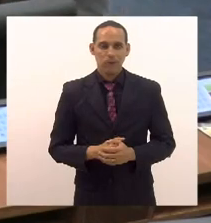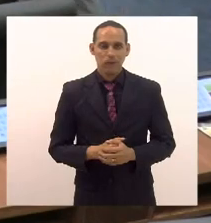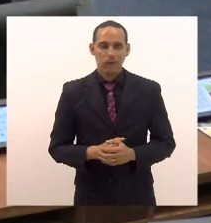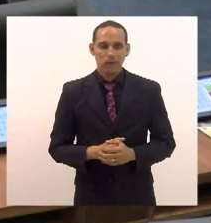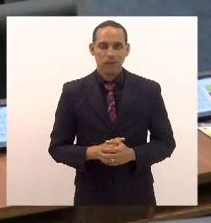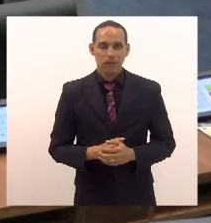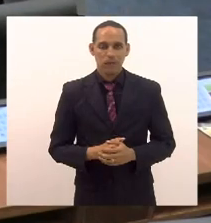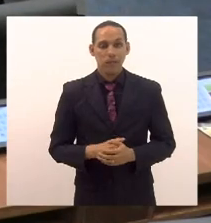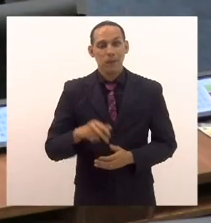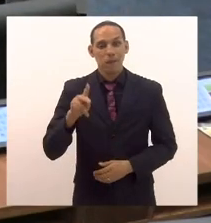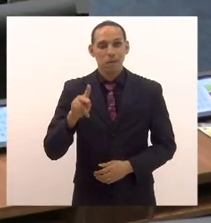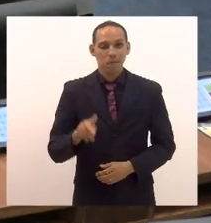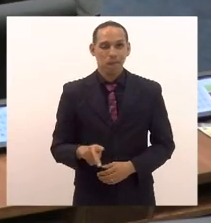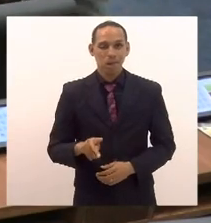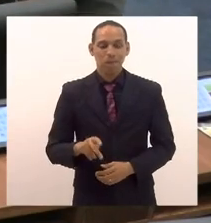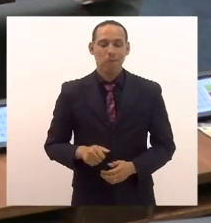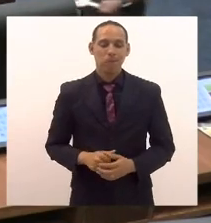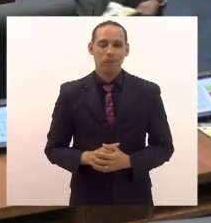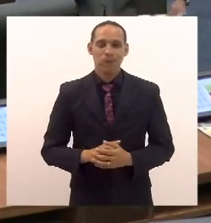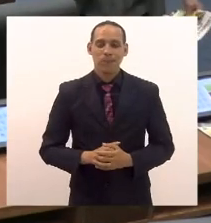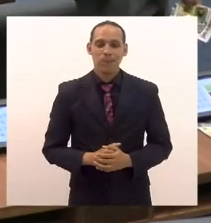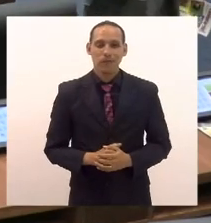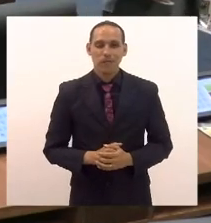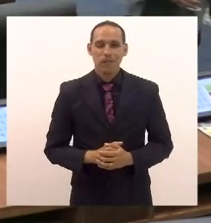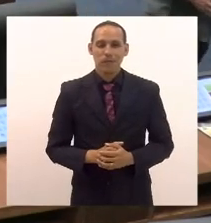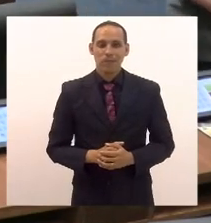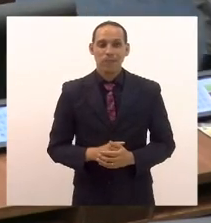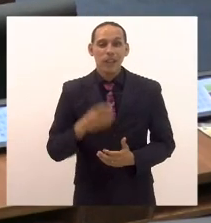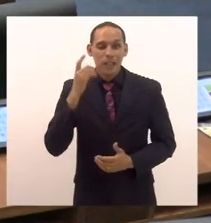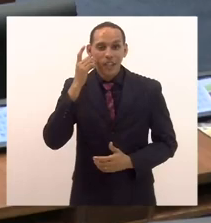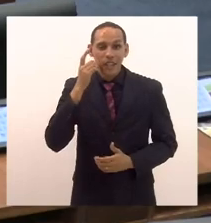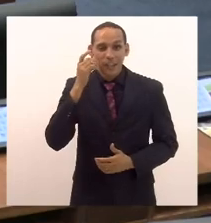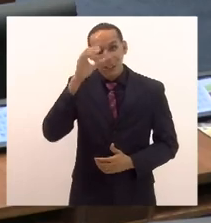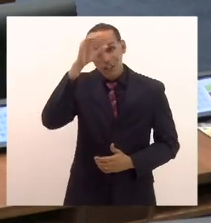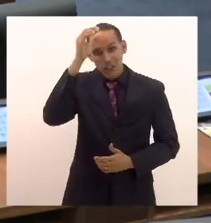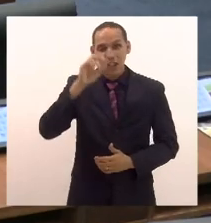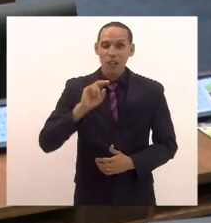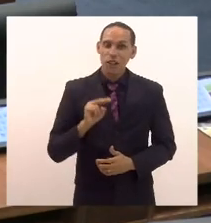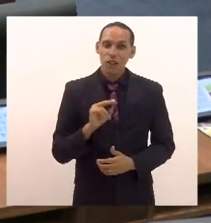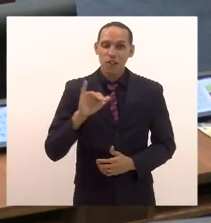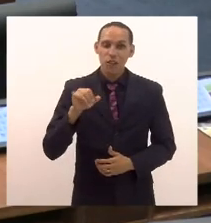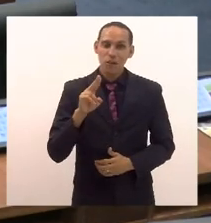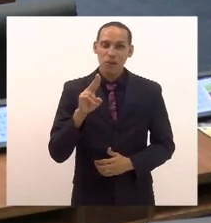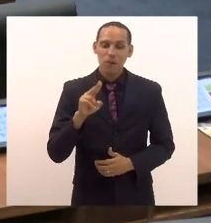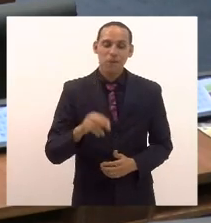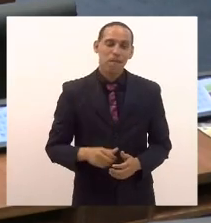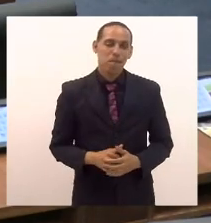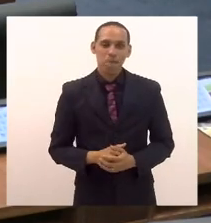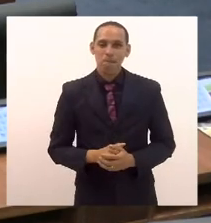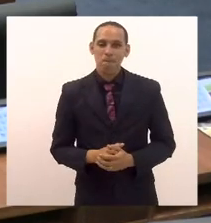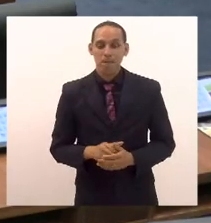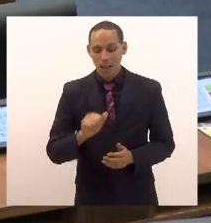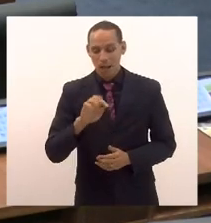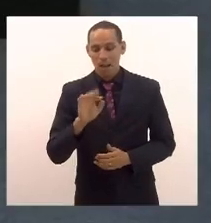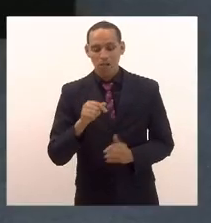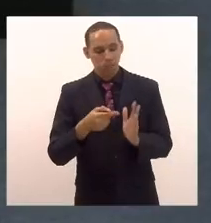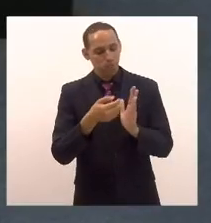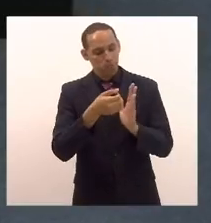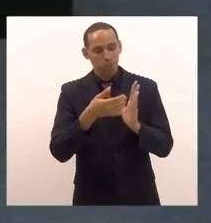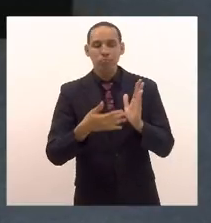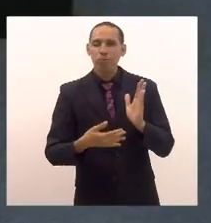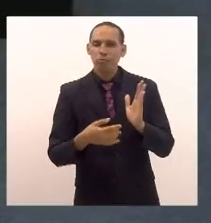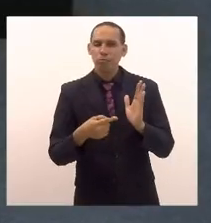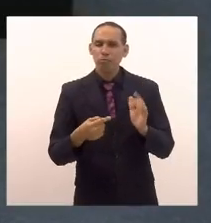a senhora Presidente deputada a tia Ju a água reflete